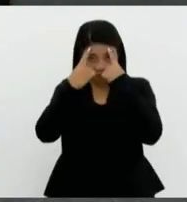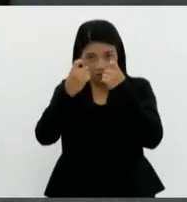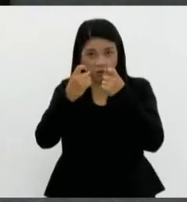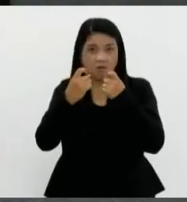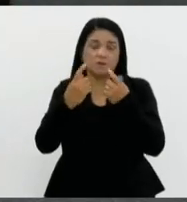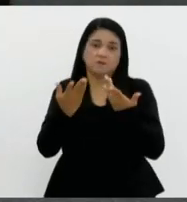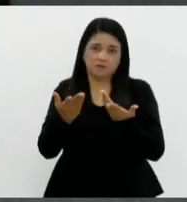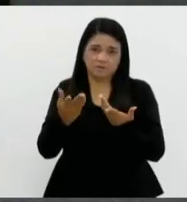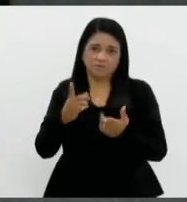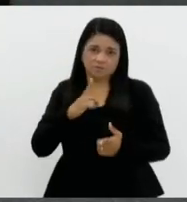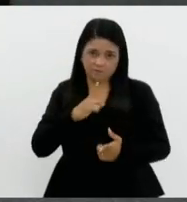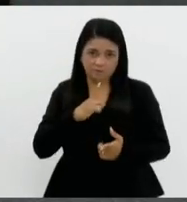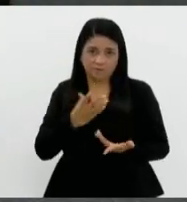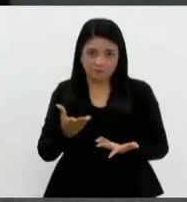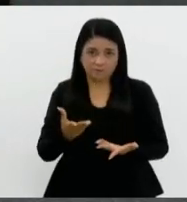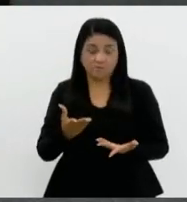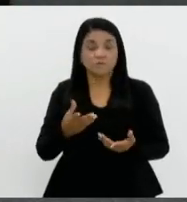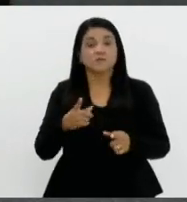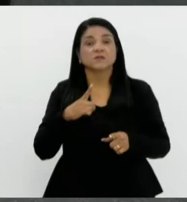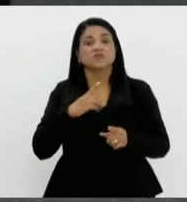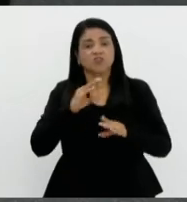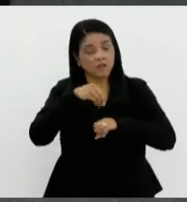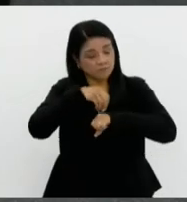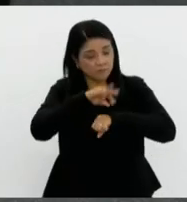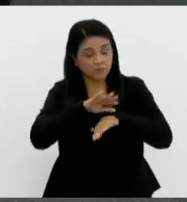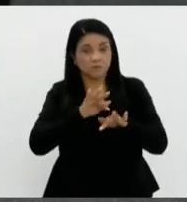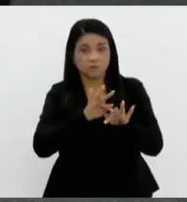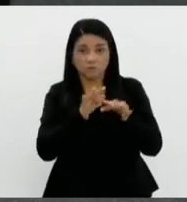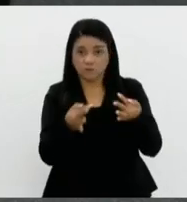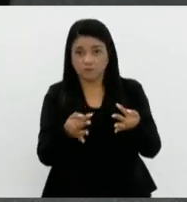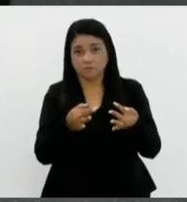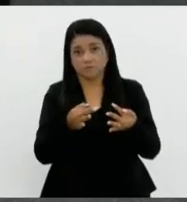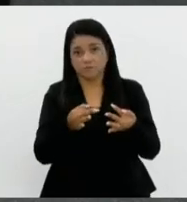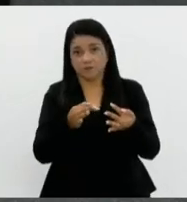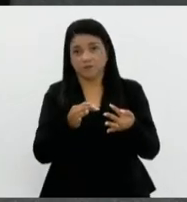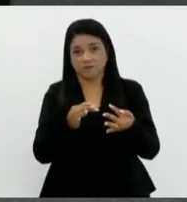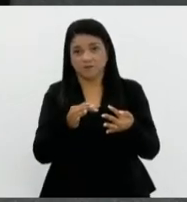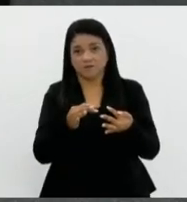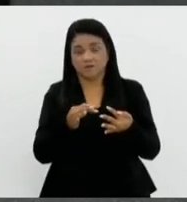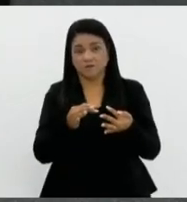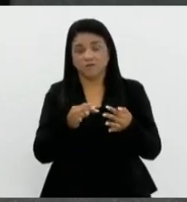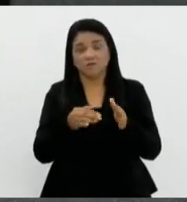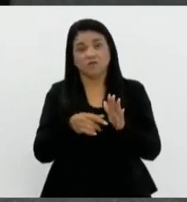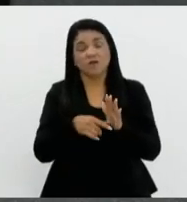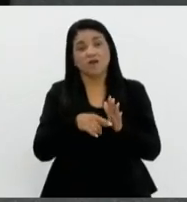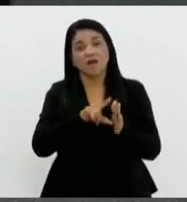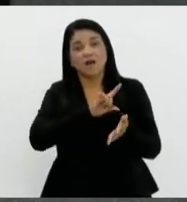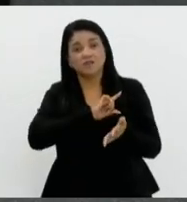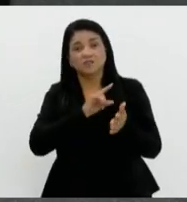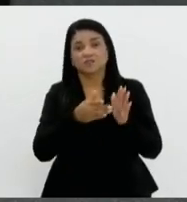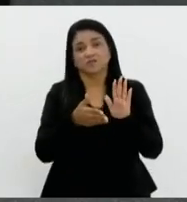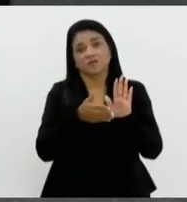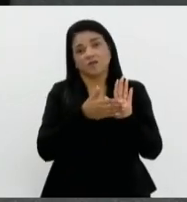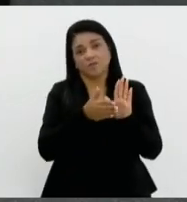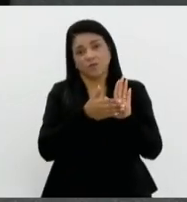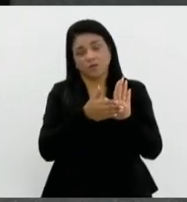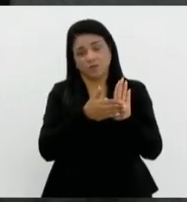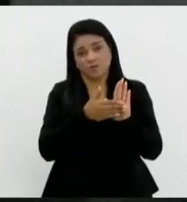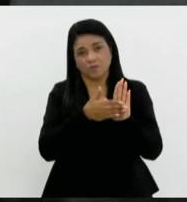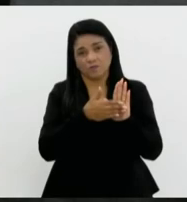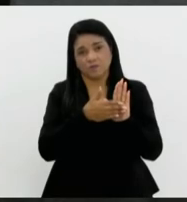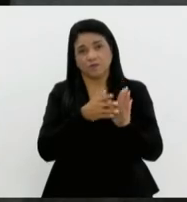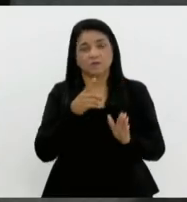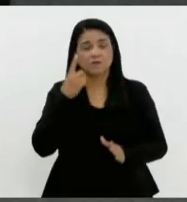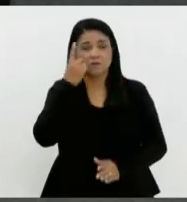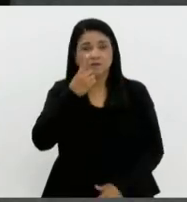semelhante, já está como indicação simples e que foi anteriormente a proposta do excelentíssimo